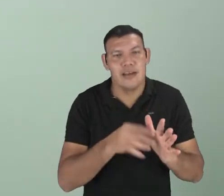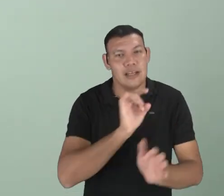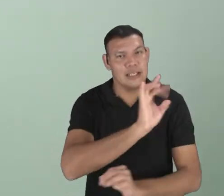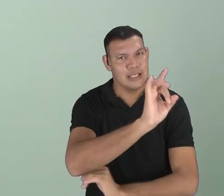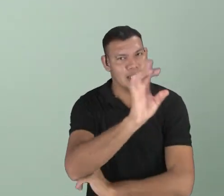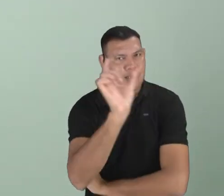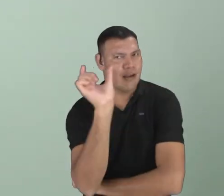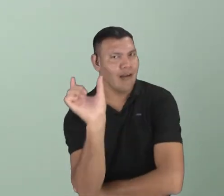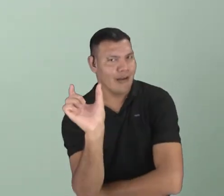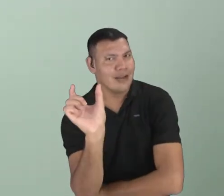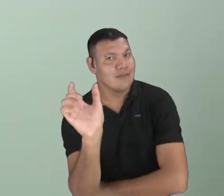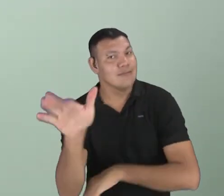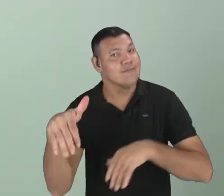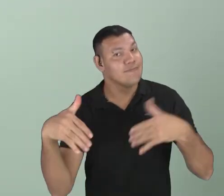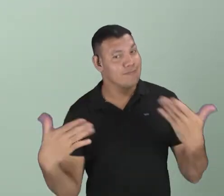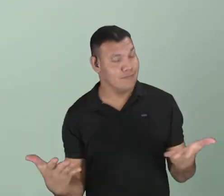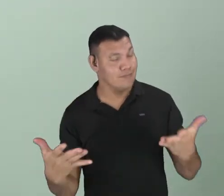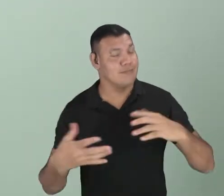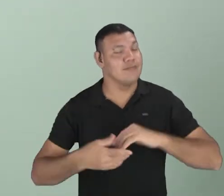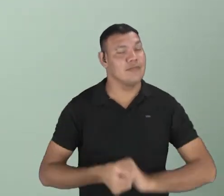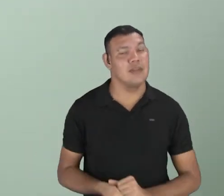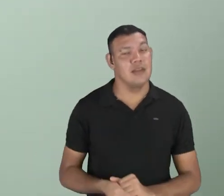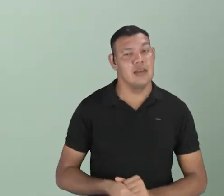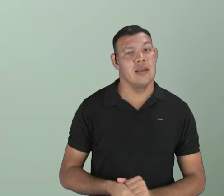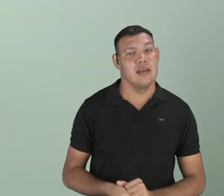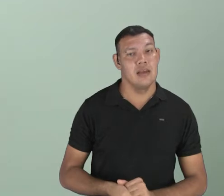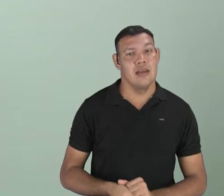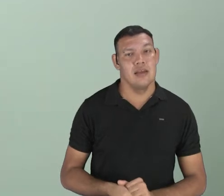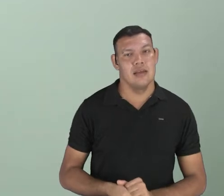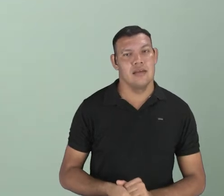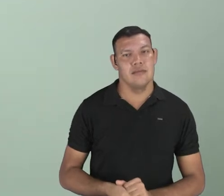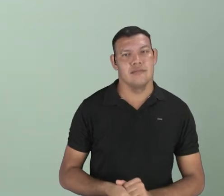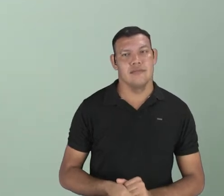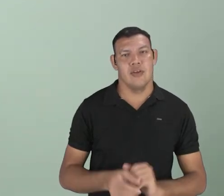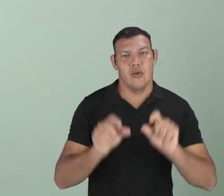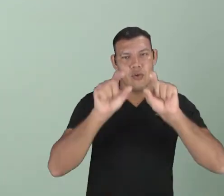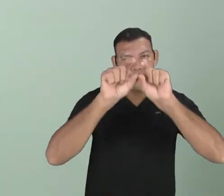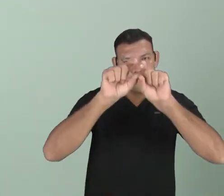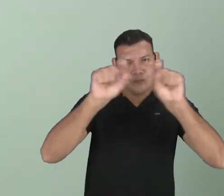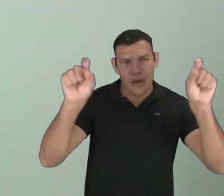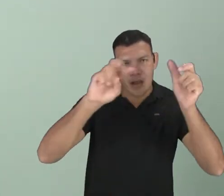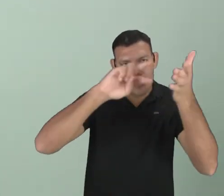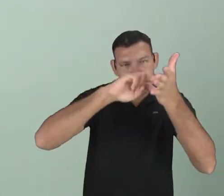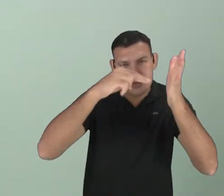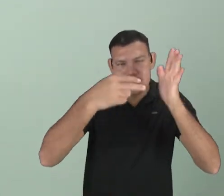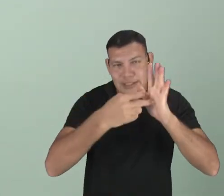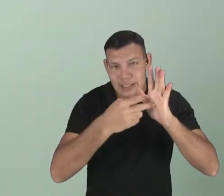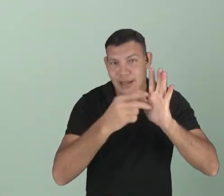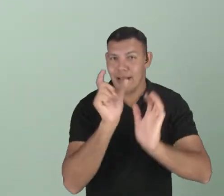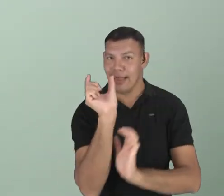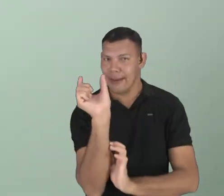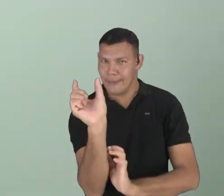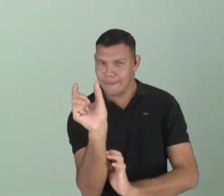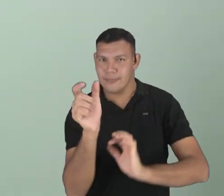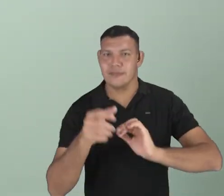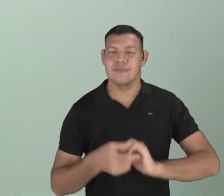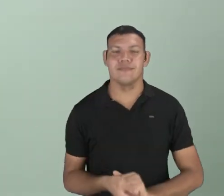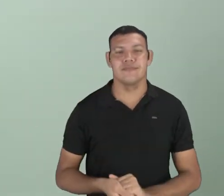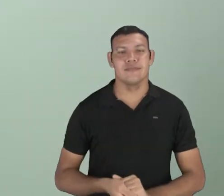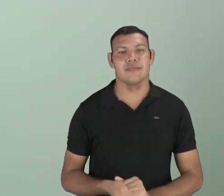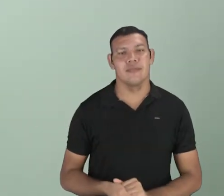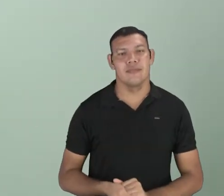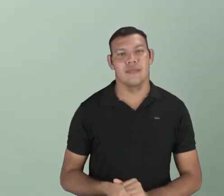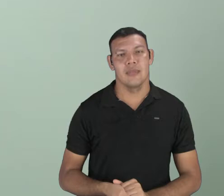significados das palavras. Então, toda vez que você vê um verbete, que é o significado de uma